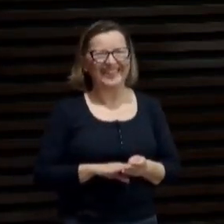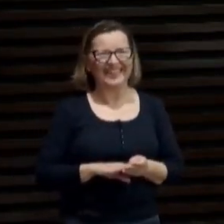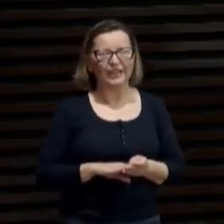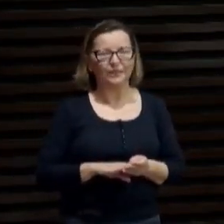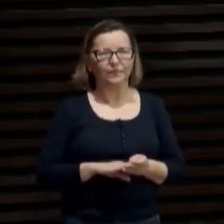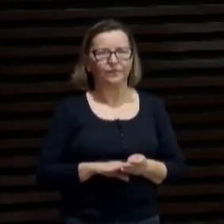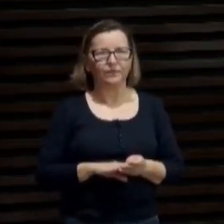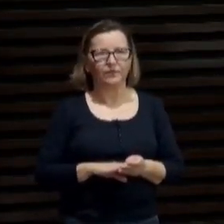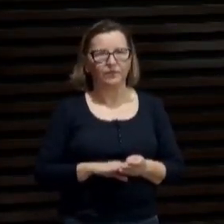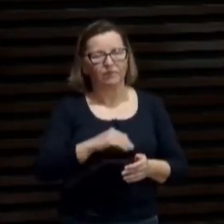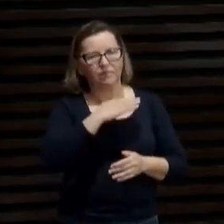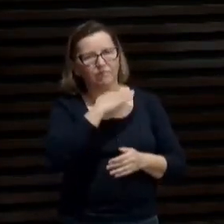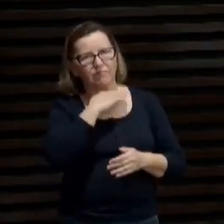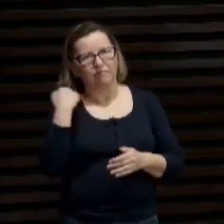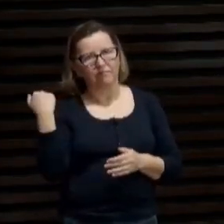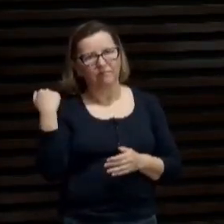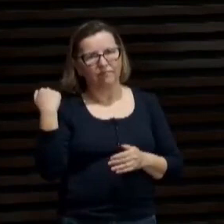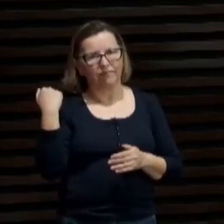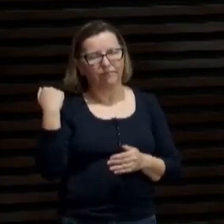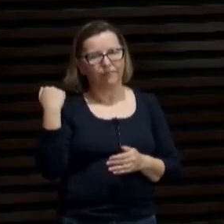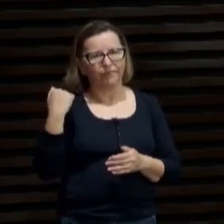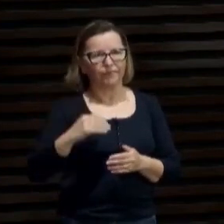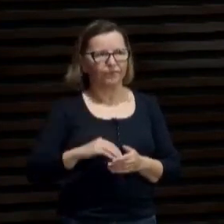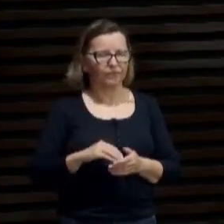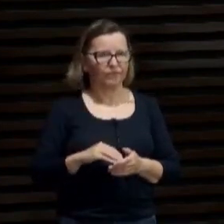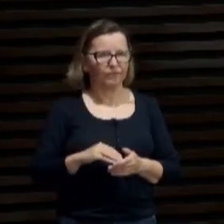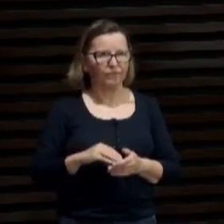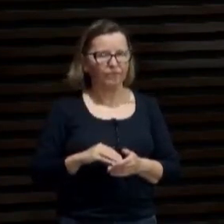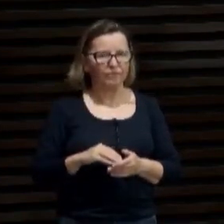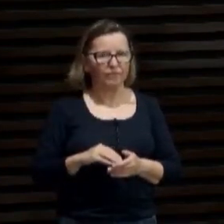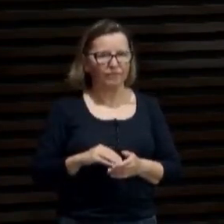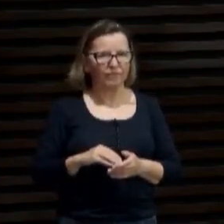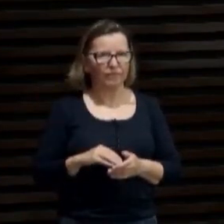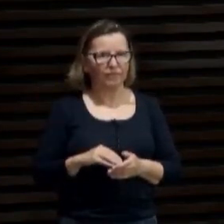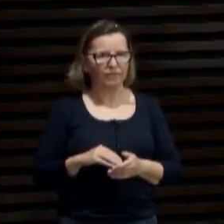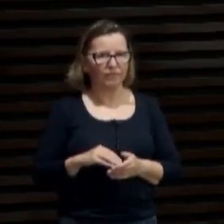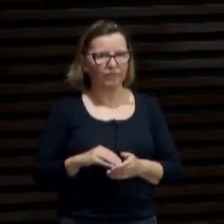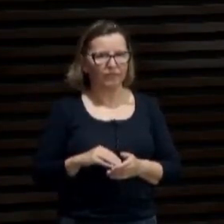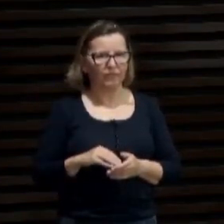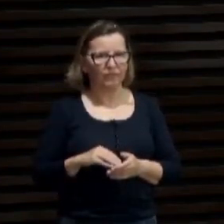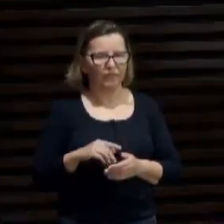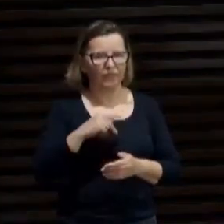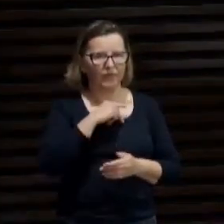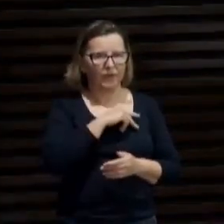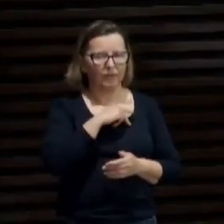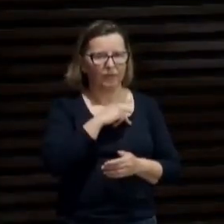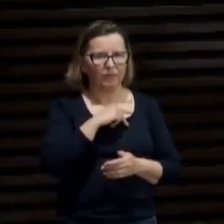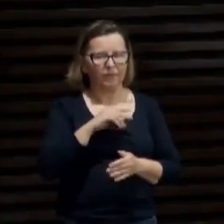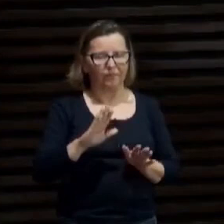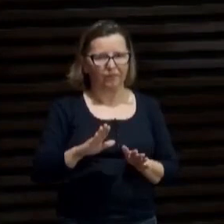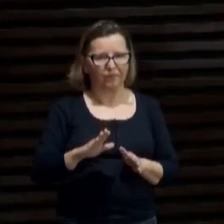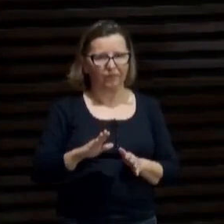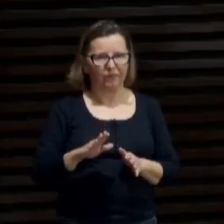Ele foi decapitado, meus amados. E ele tem um tronco assim, ele